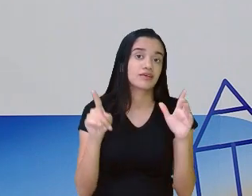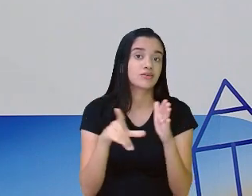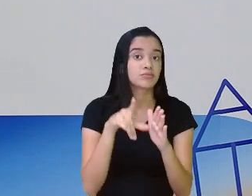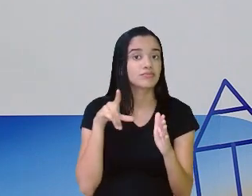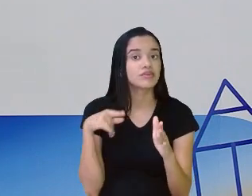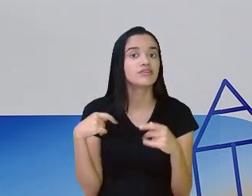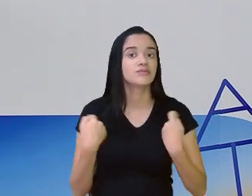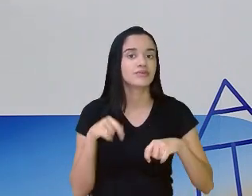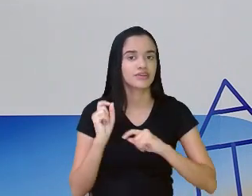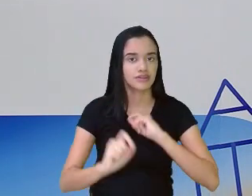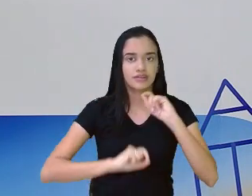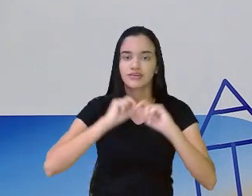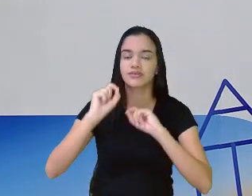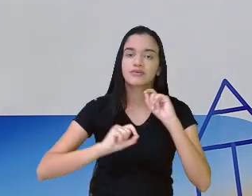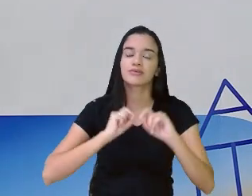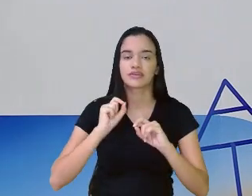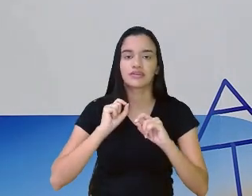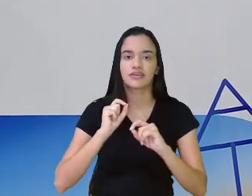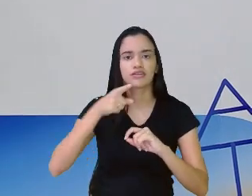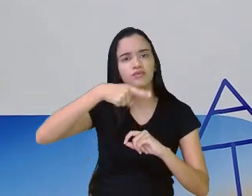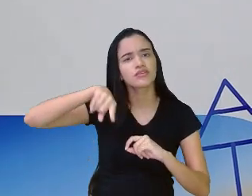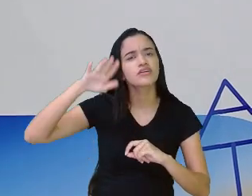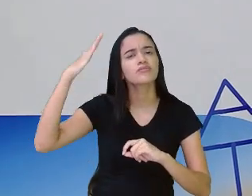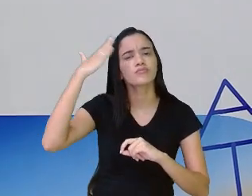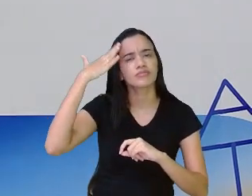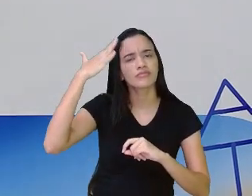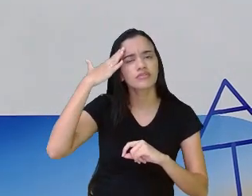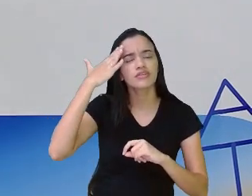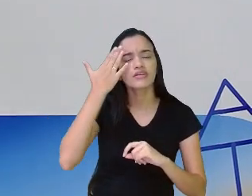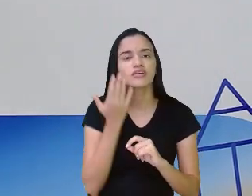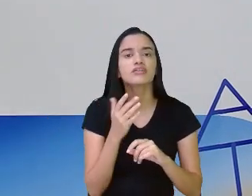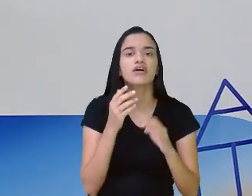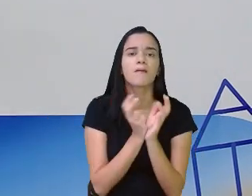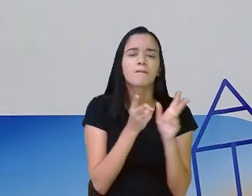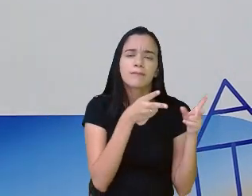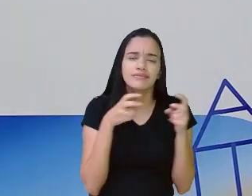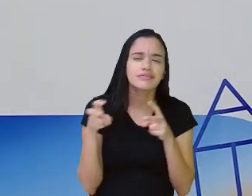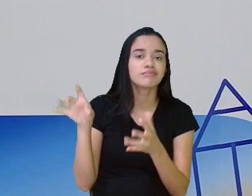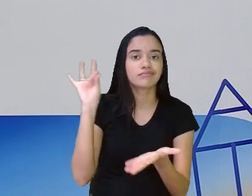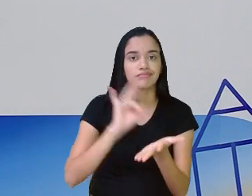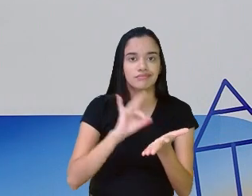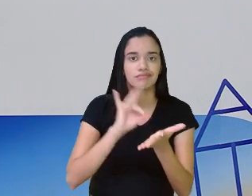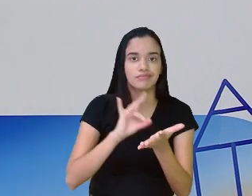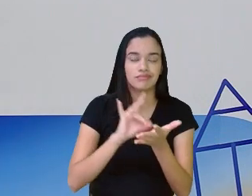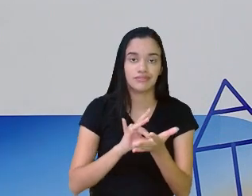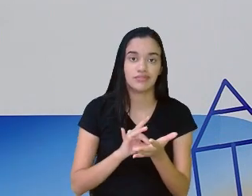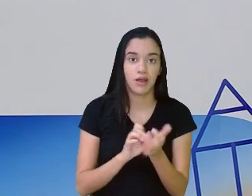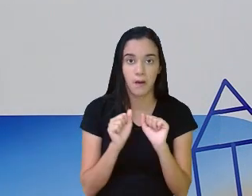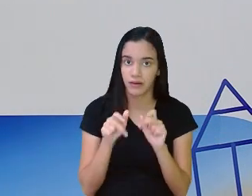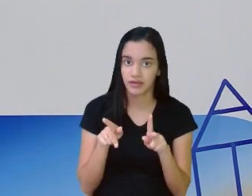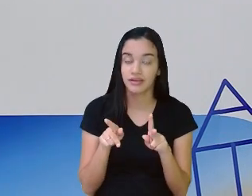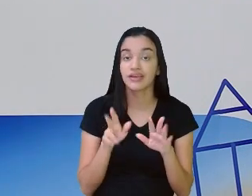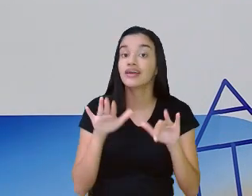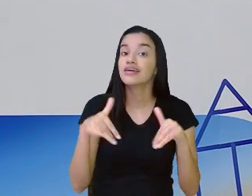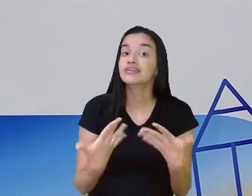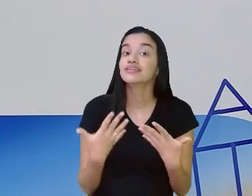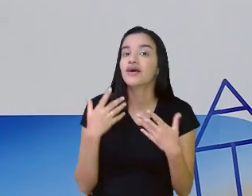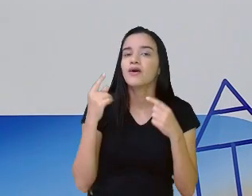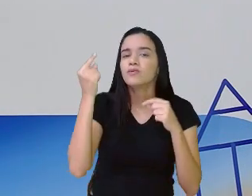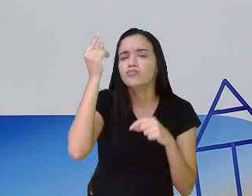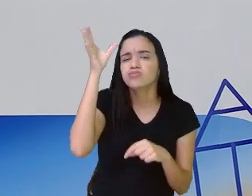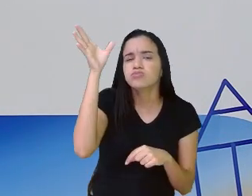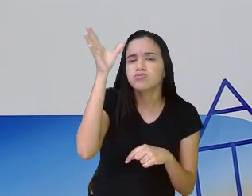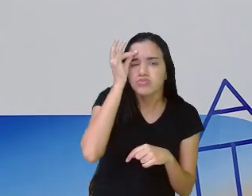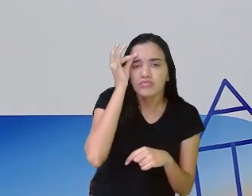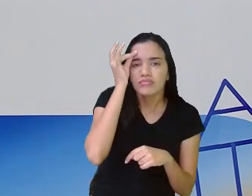eu preciso fazer com que você entenda e identifique de fato as frações, beleza? Então, bota na